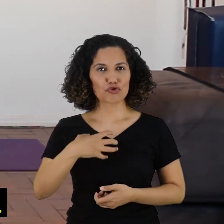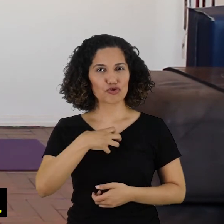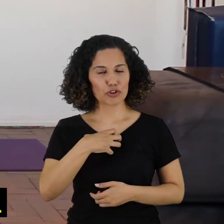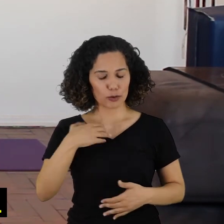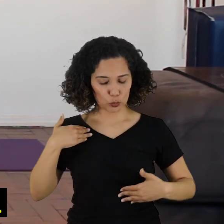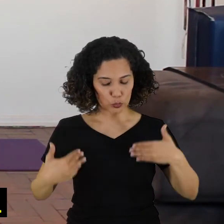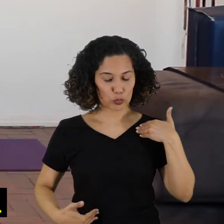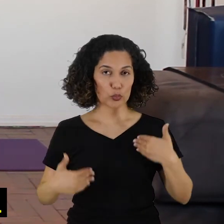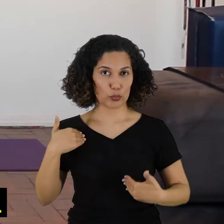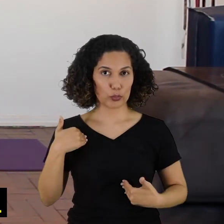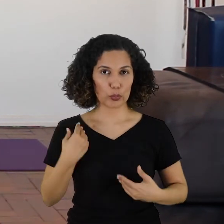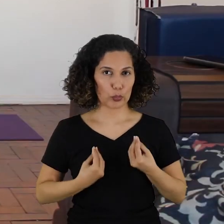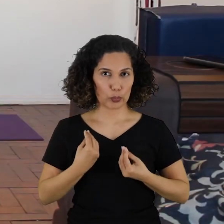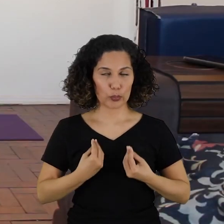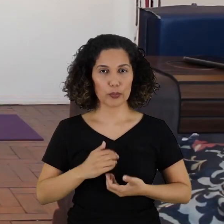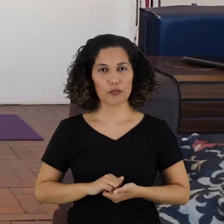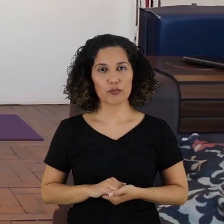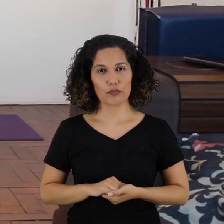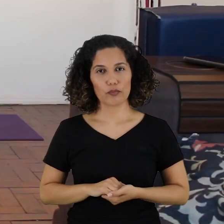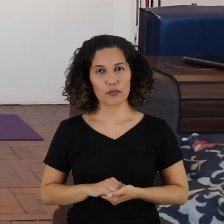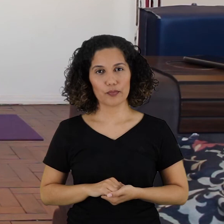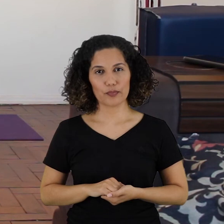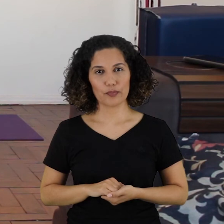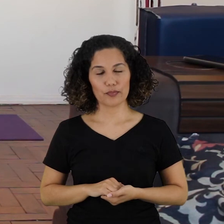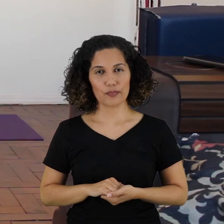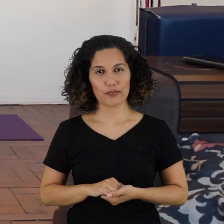Sente aí como é que está o seu corpo.